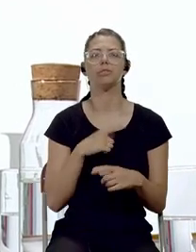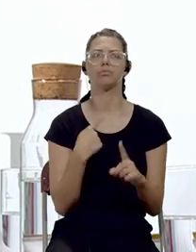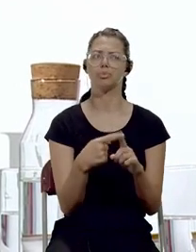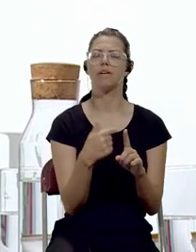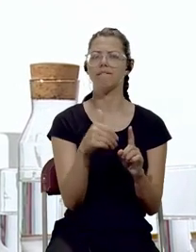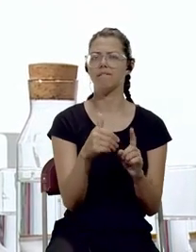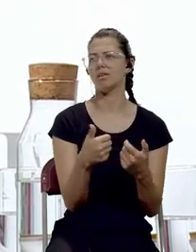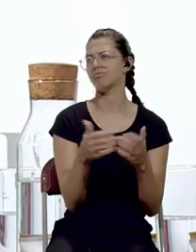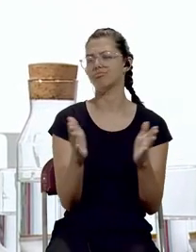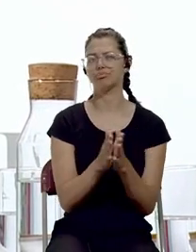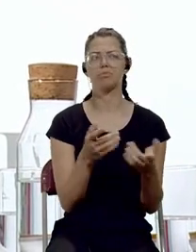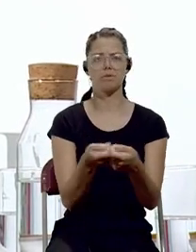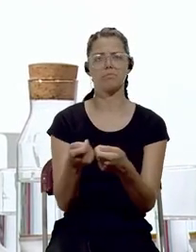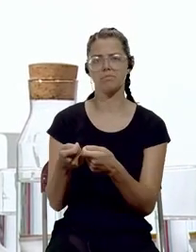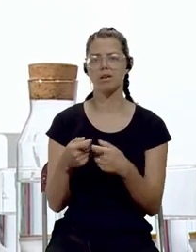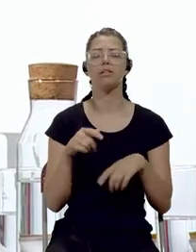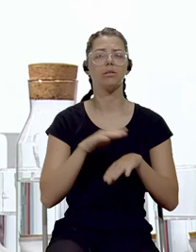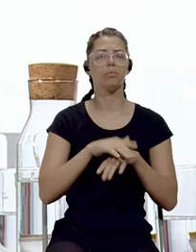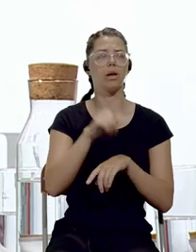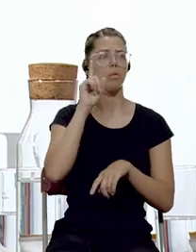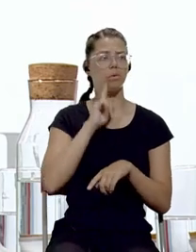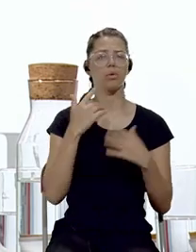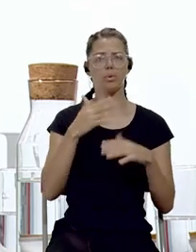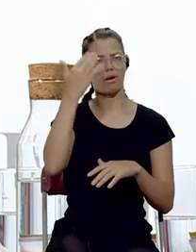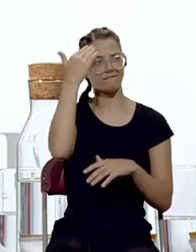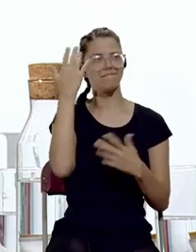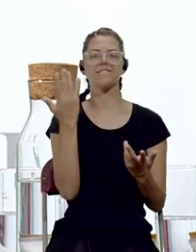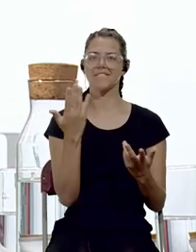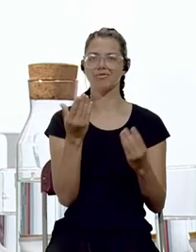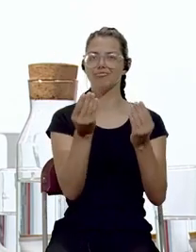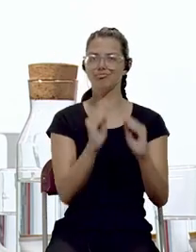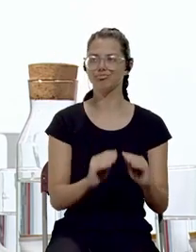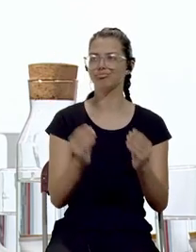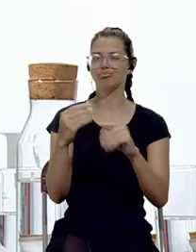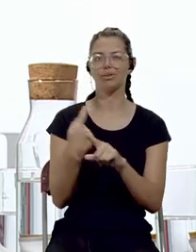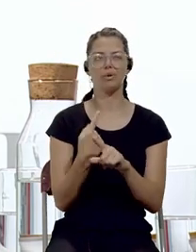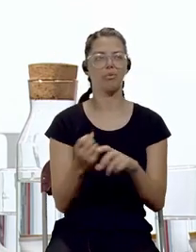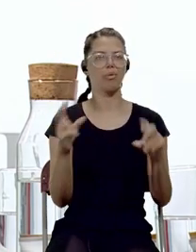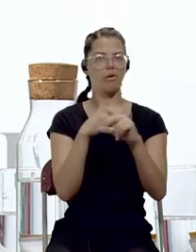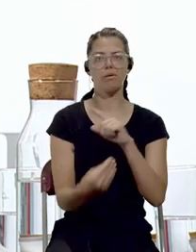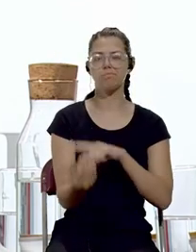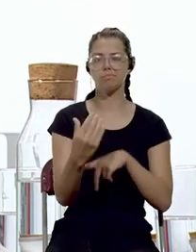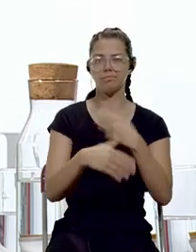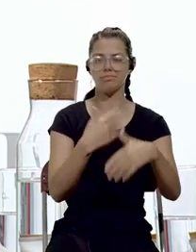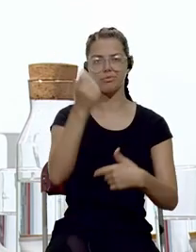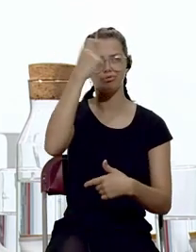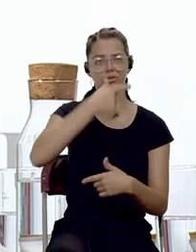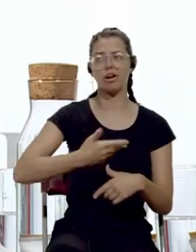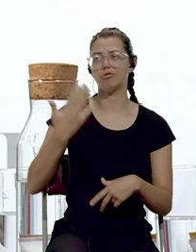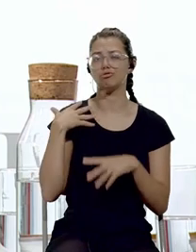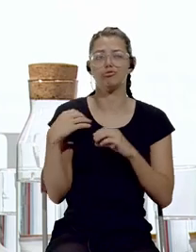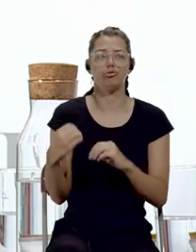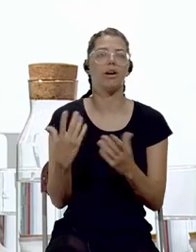beneficiar dessa capacidade que as mulheres têm agora de estar a escrever coisas novas e trazer coisas novas e histórias que nunca foram